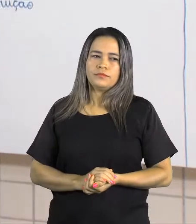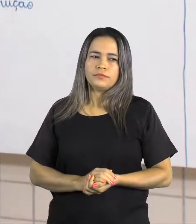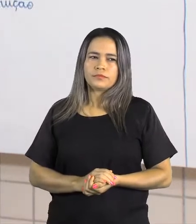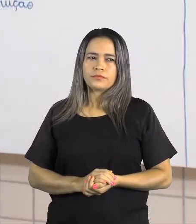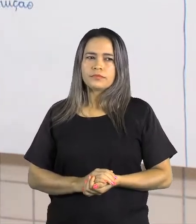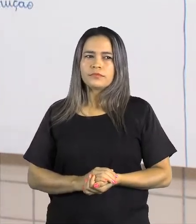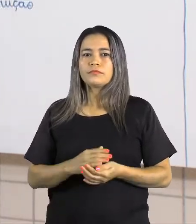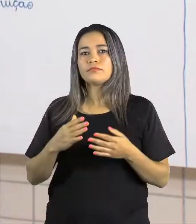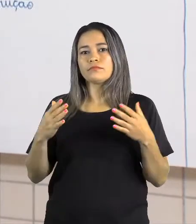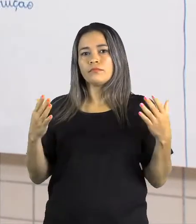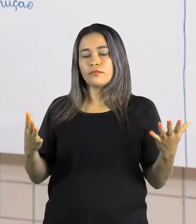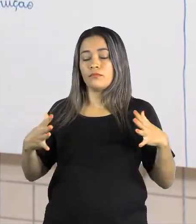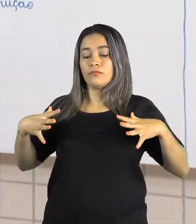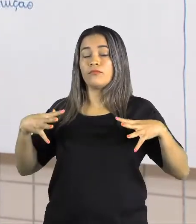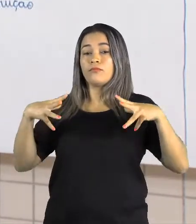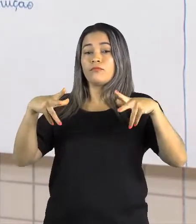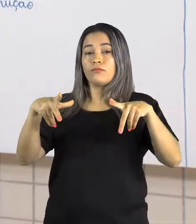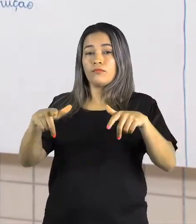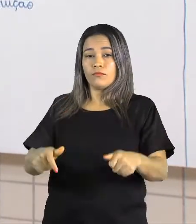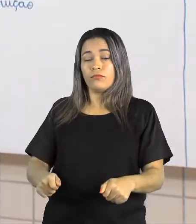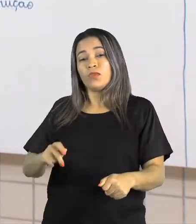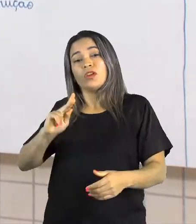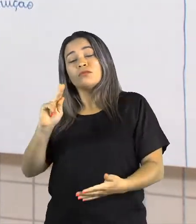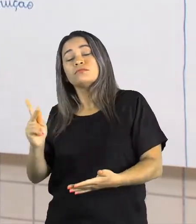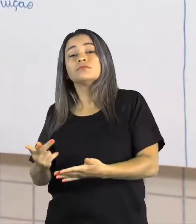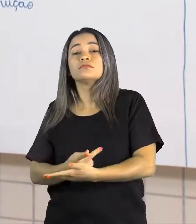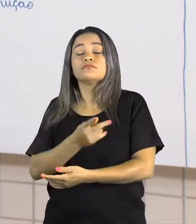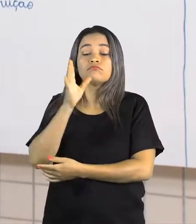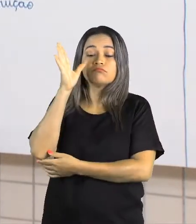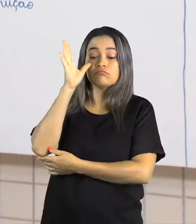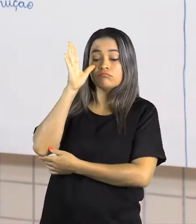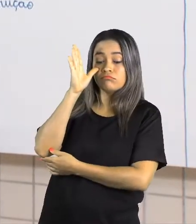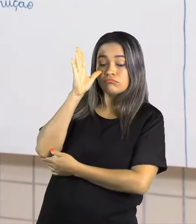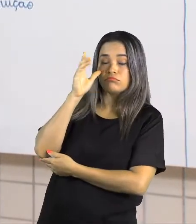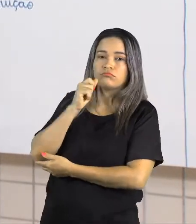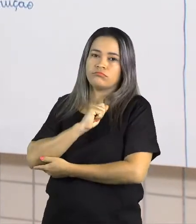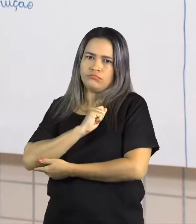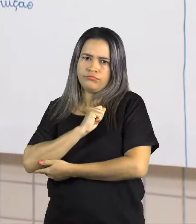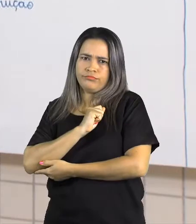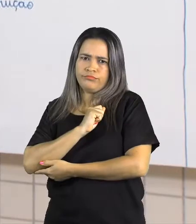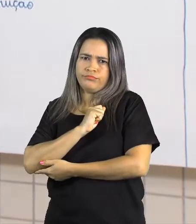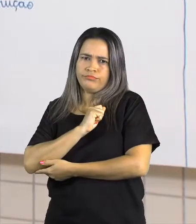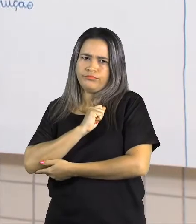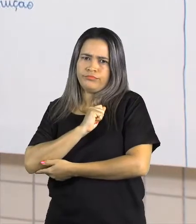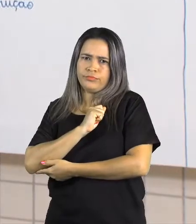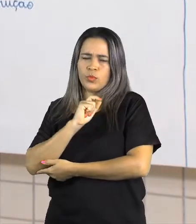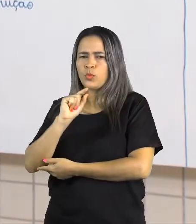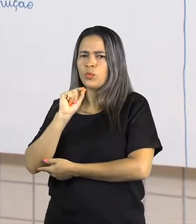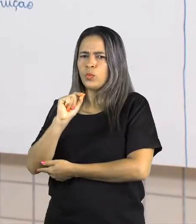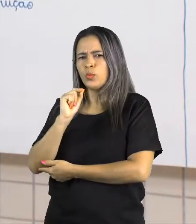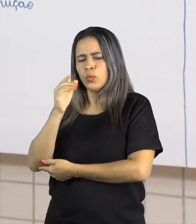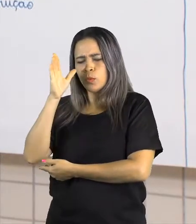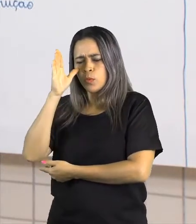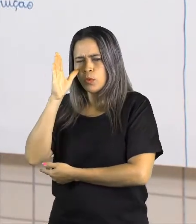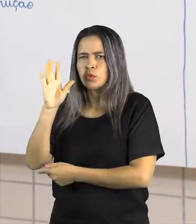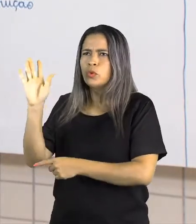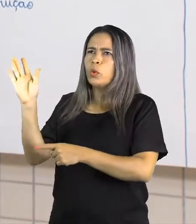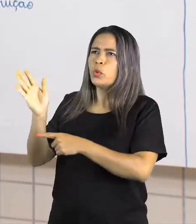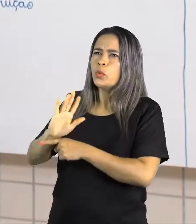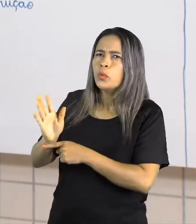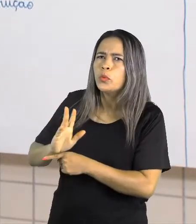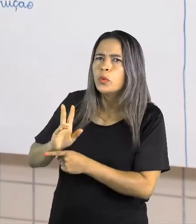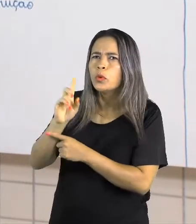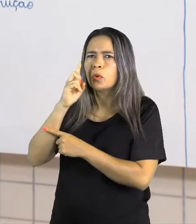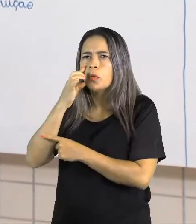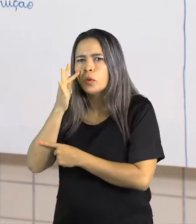ou seja, tudo aquilo que ocorreu no que você observou. O que você observou durante aquele filme, durante